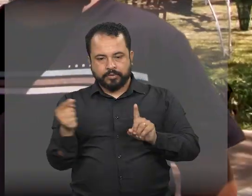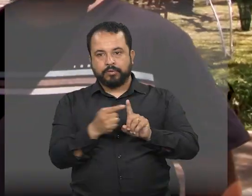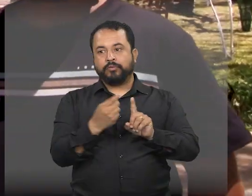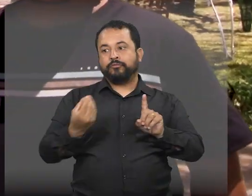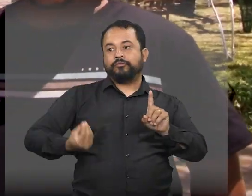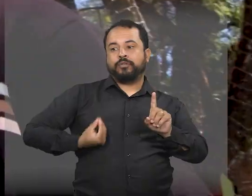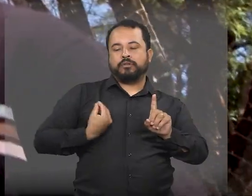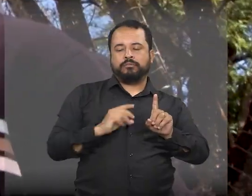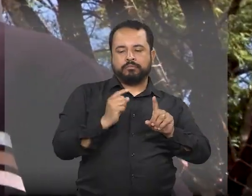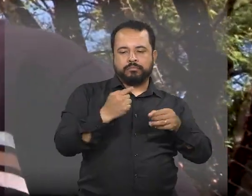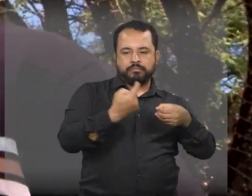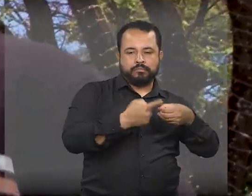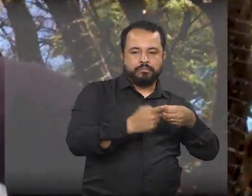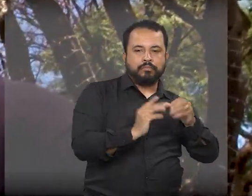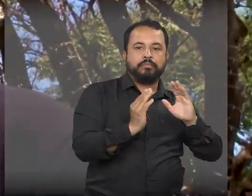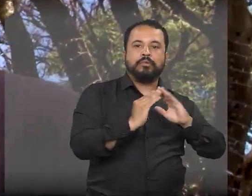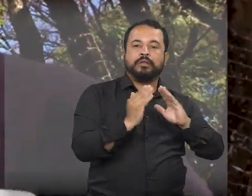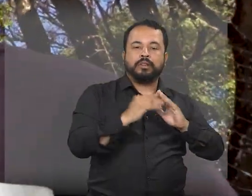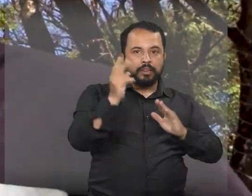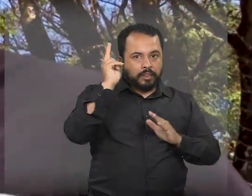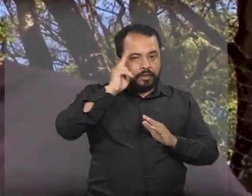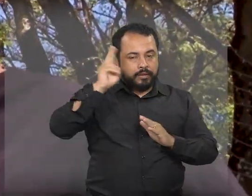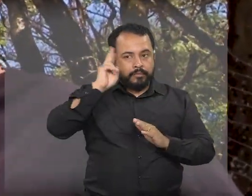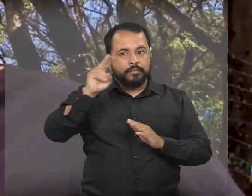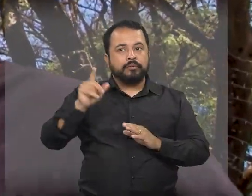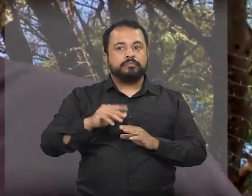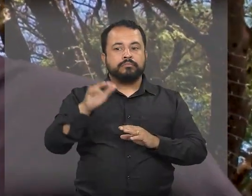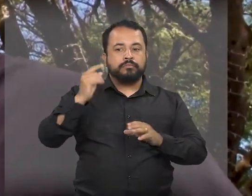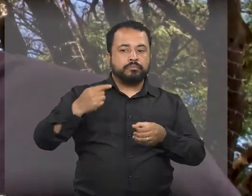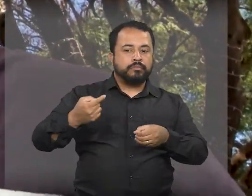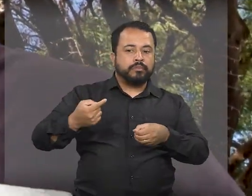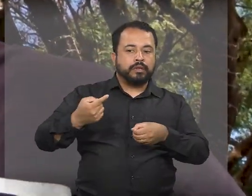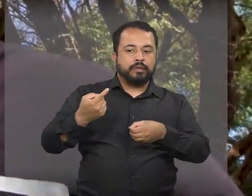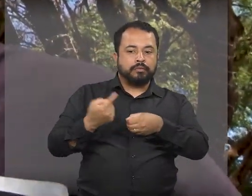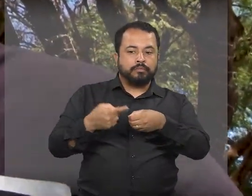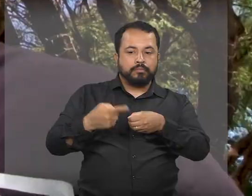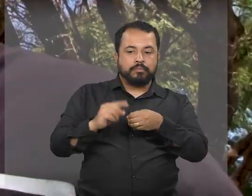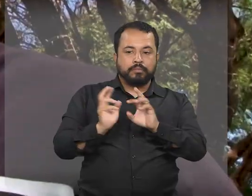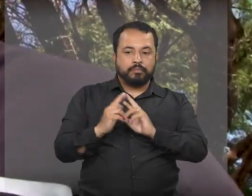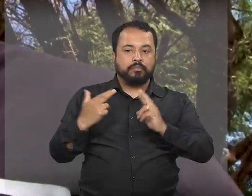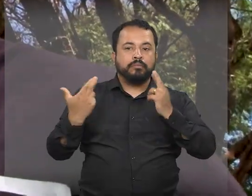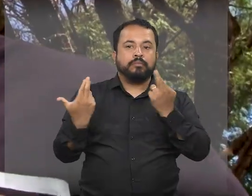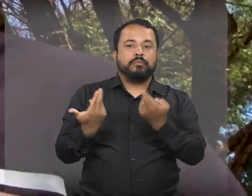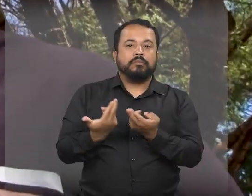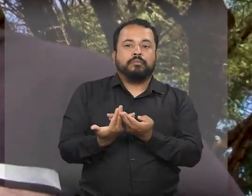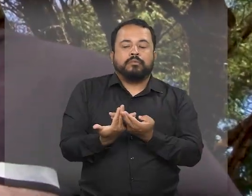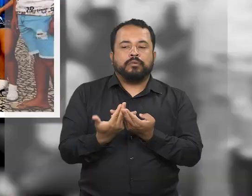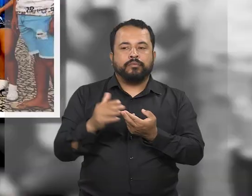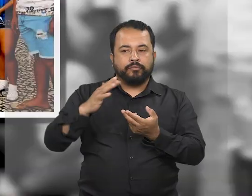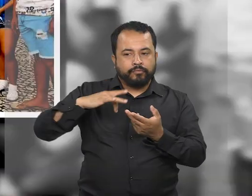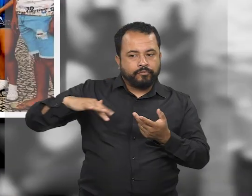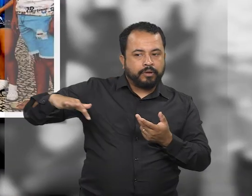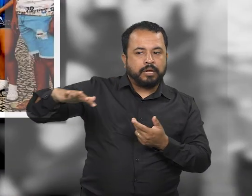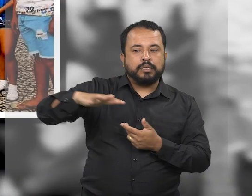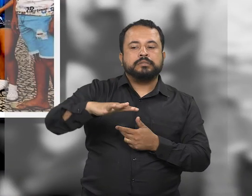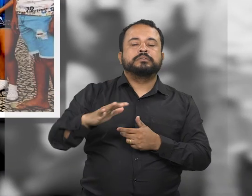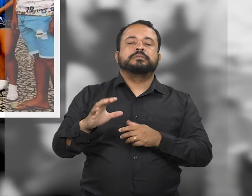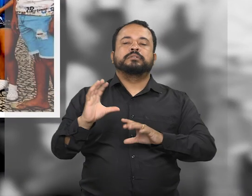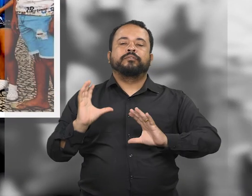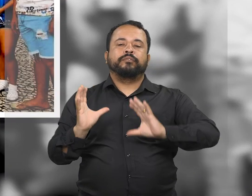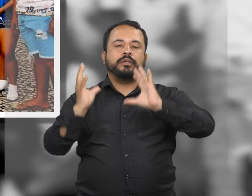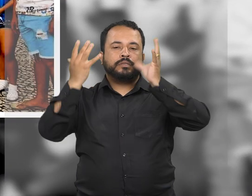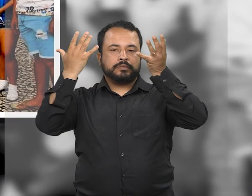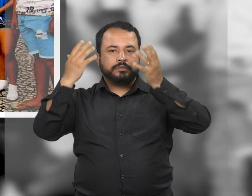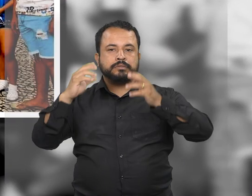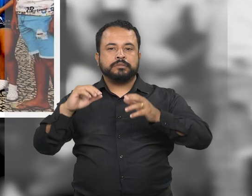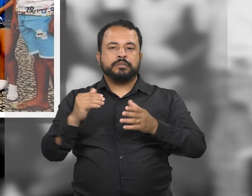antigo de Maceió. Ele se lembra da Praça Lucena Maranhão como ponto de encontro e palco do grupo Coco de Roda Reviver, do qual fez